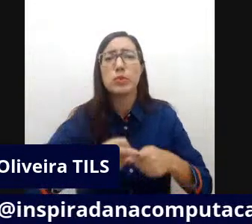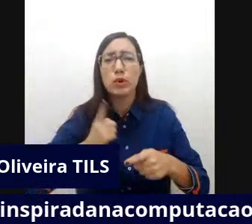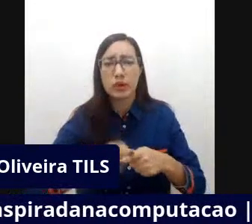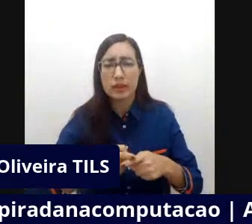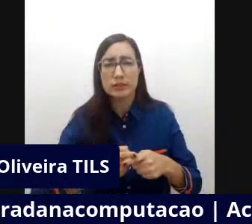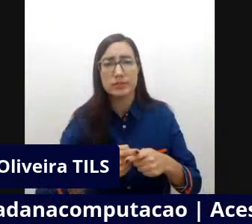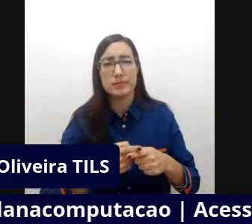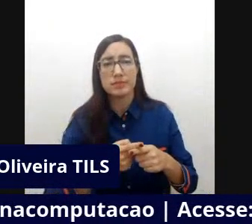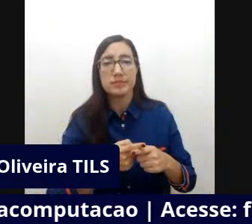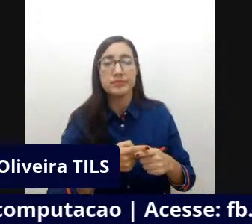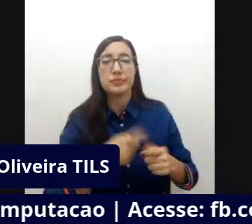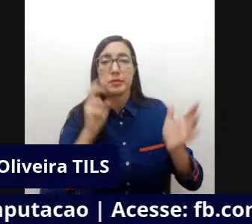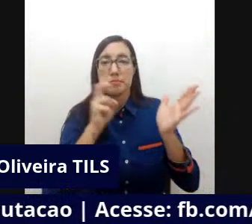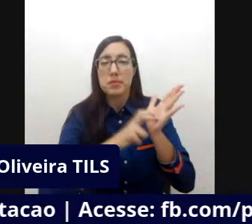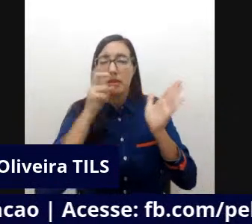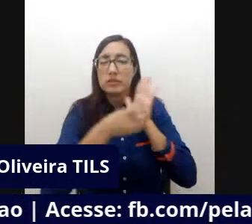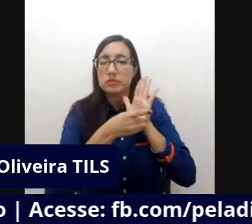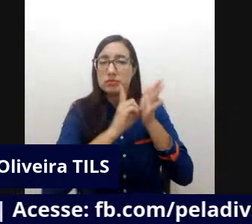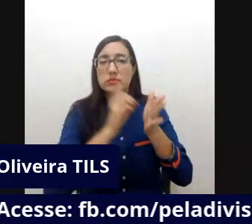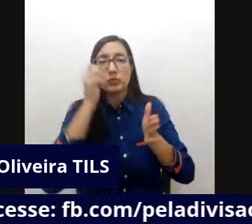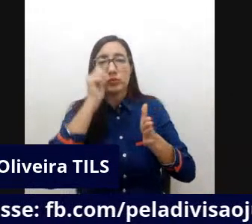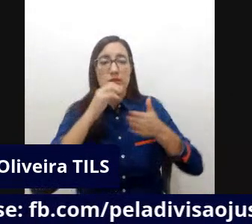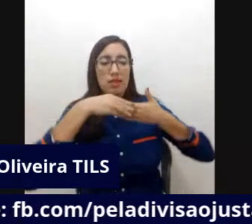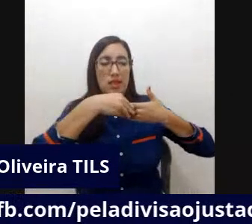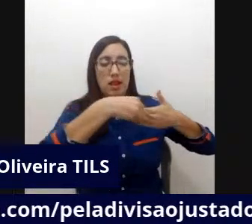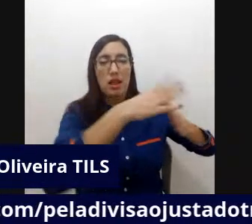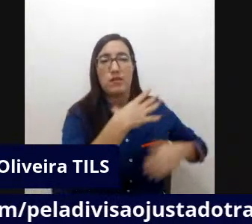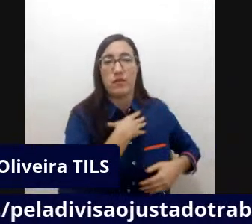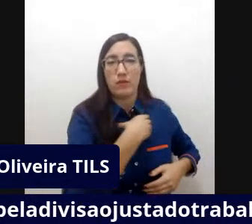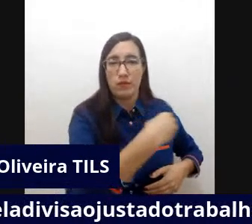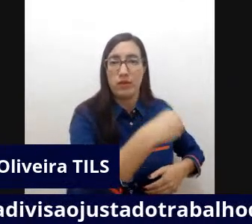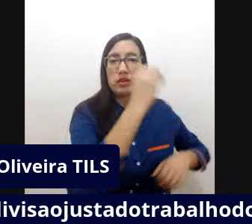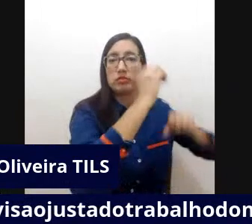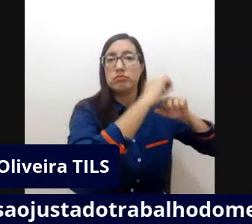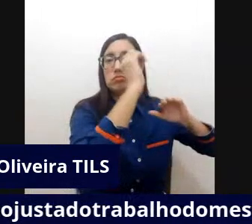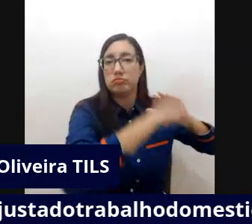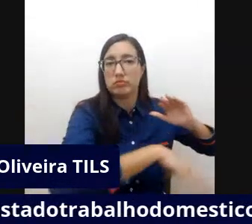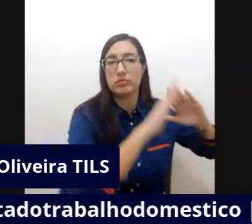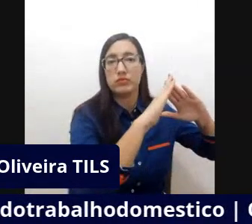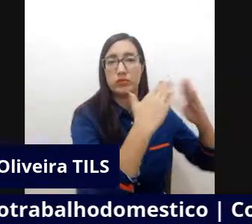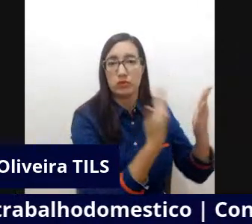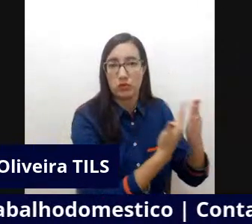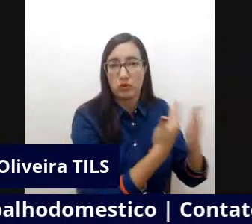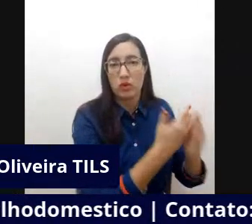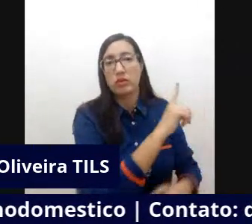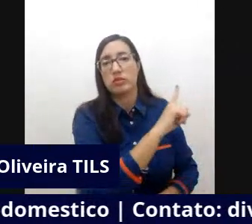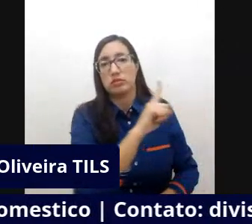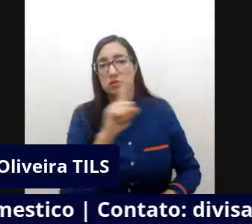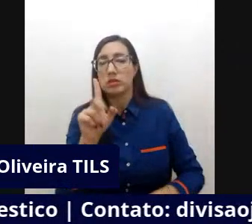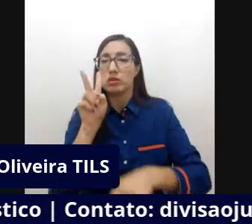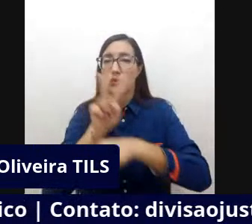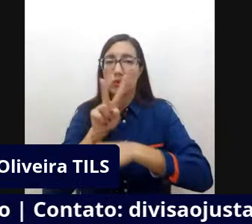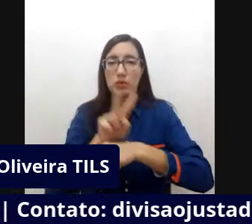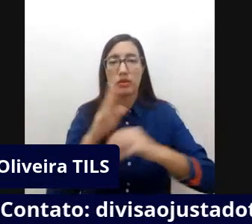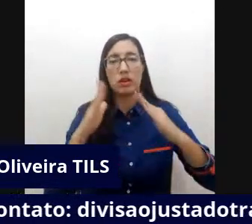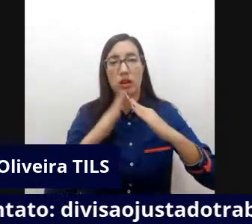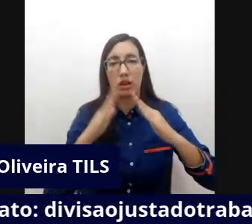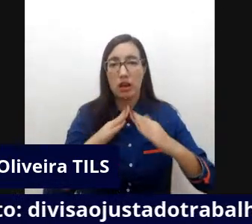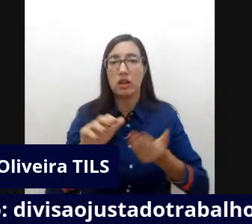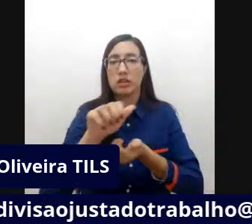na escola, vai para o trabalho, volta... É, vai cuidar, né, dos filhos, vai cuidar do serviço da casa, ou seja, ela